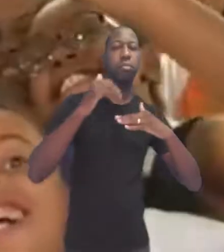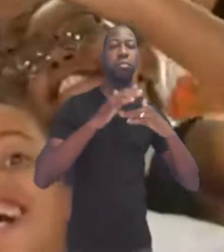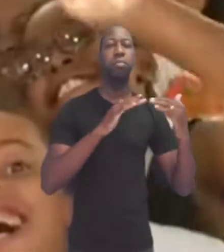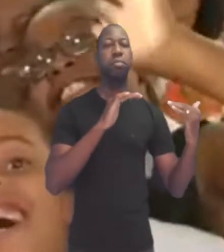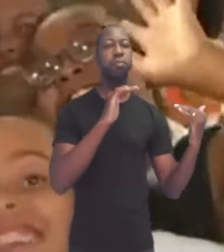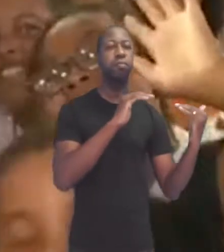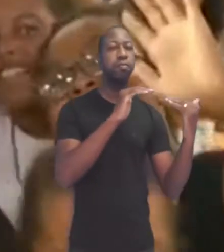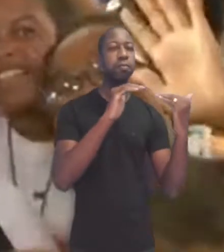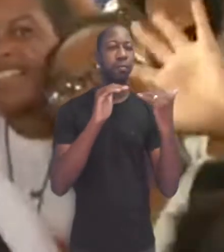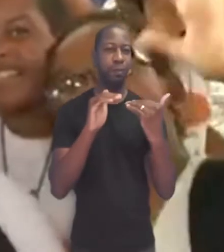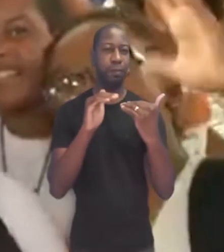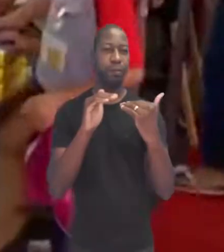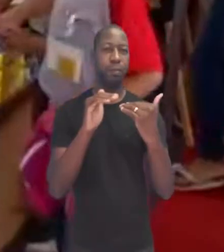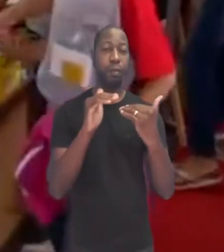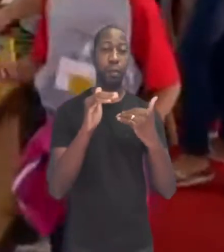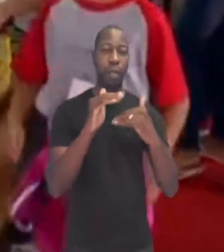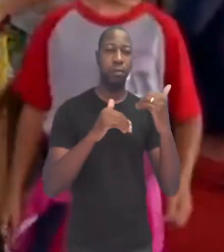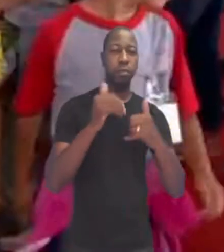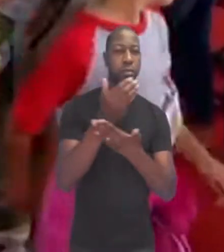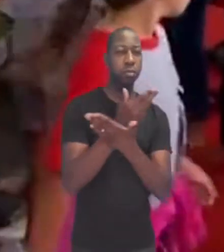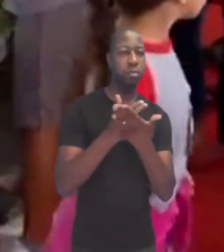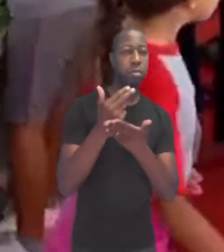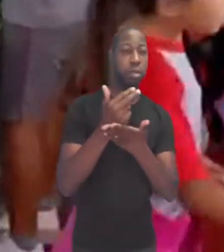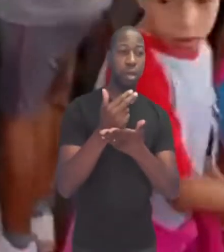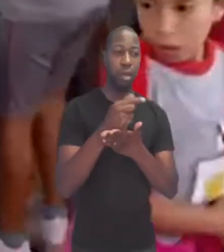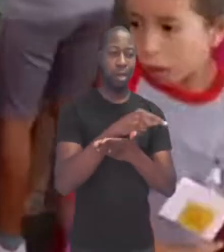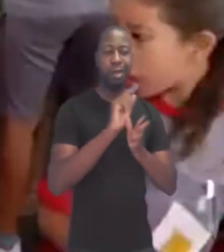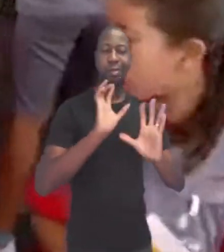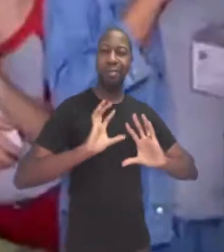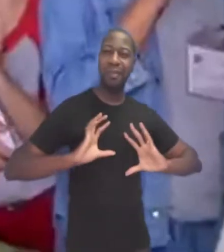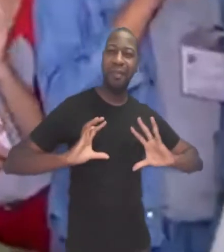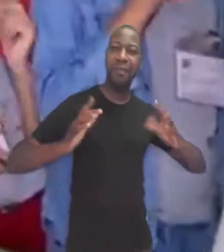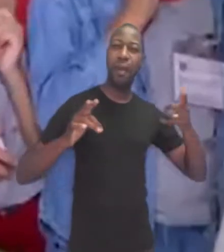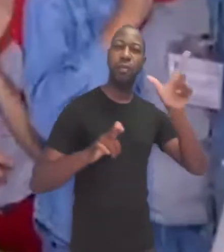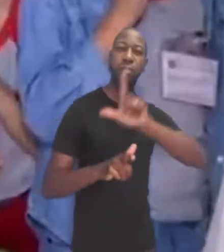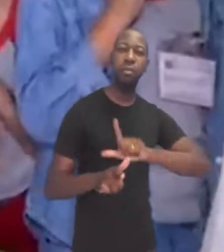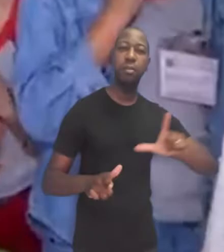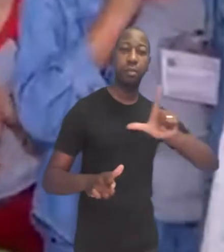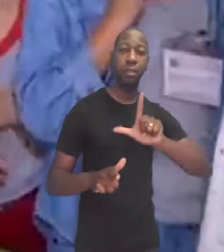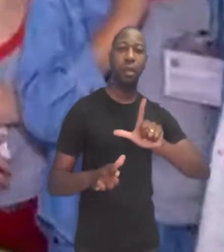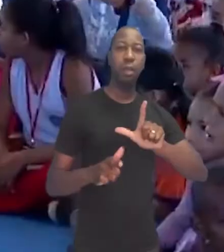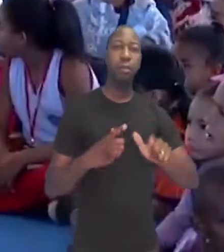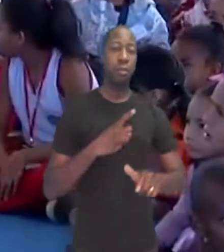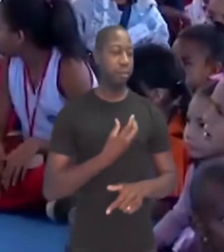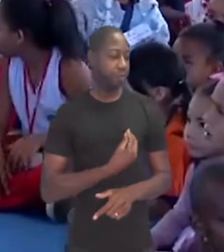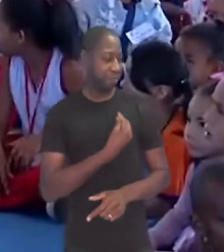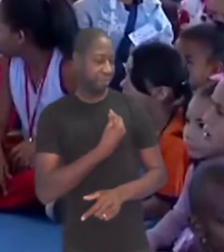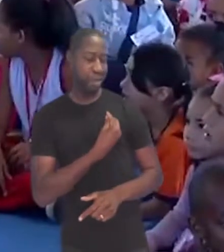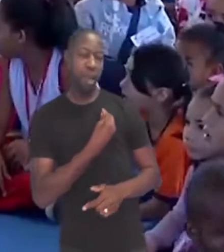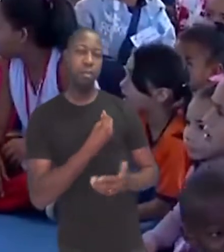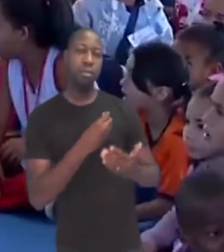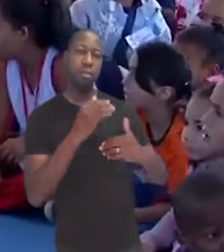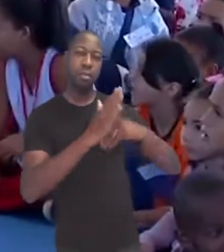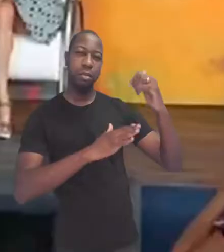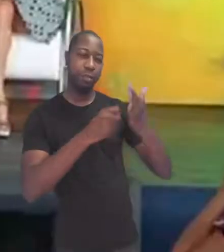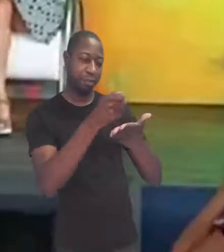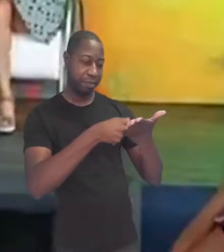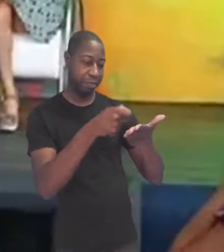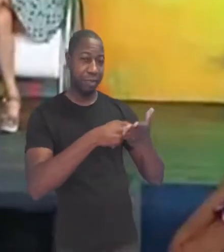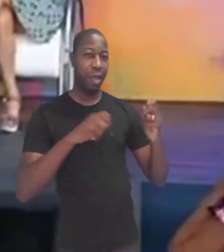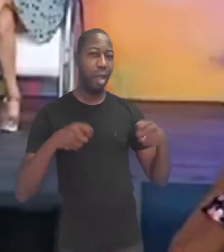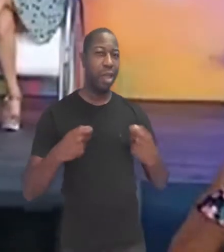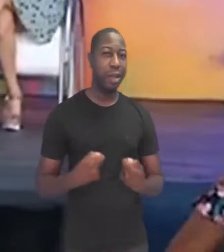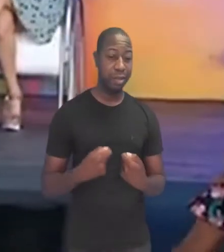grandes autores e diversidade de livros. A FLIR é uma grande festa literária, contando com a participação